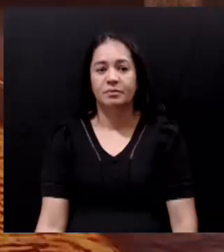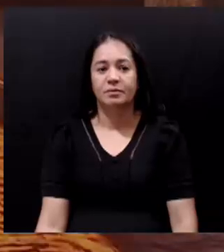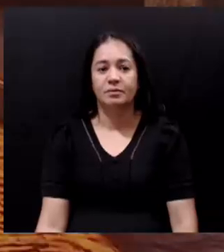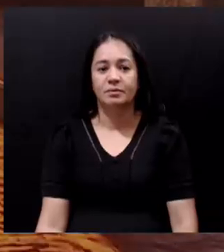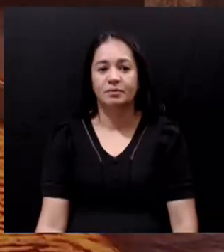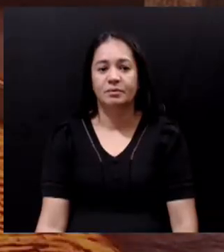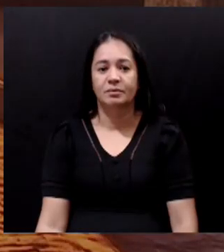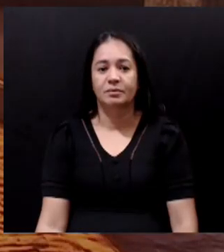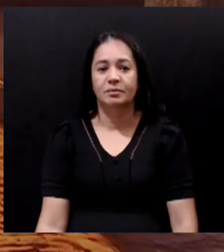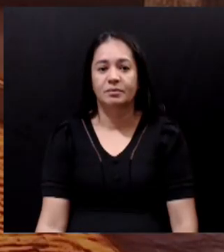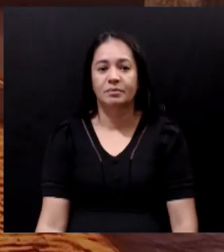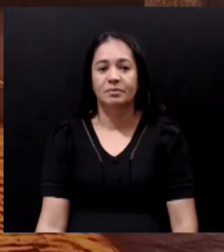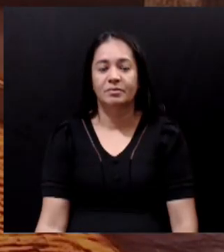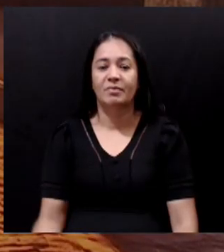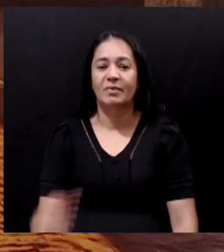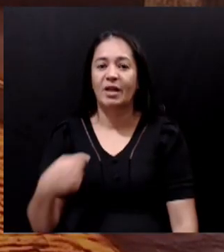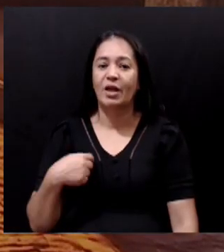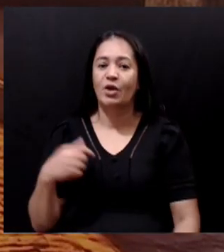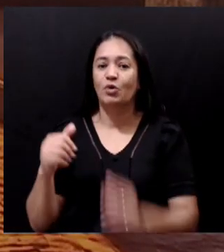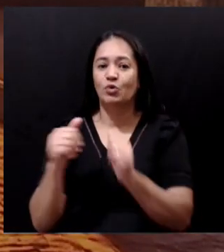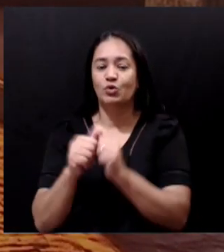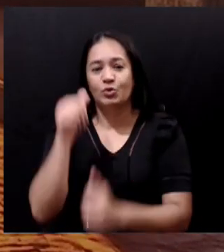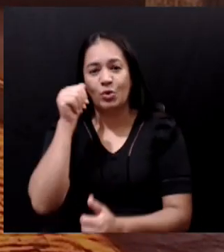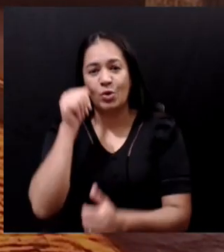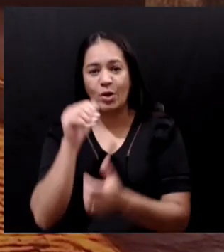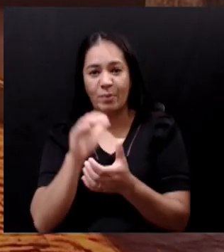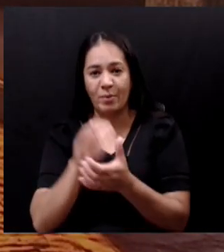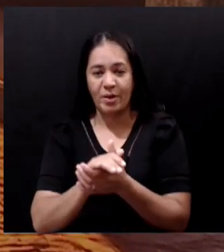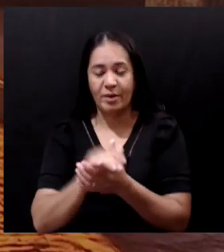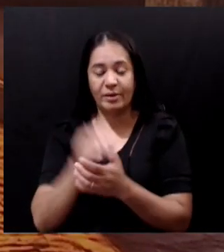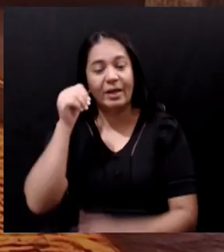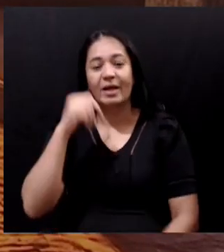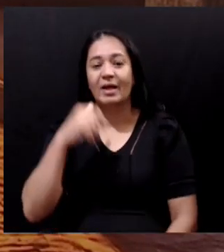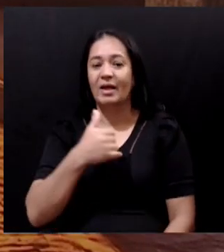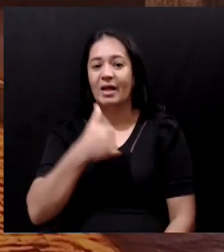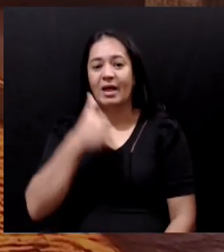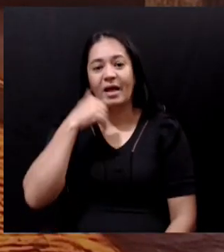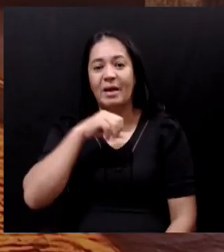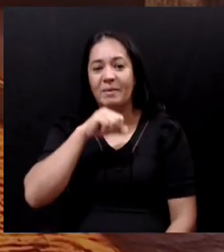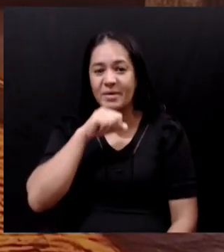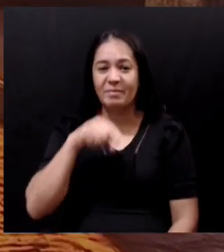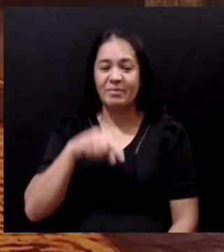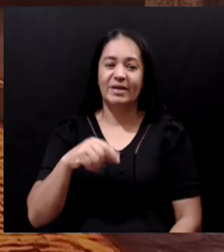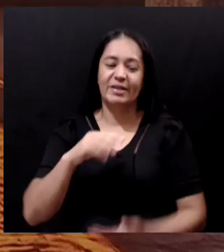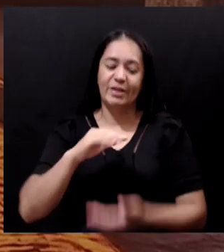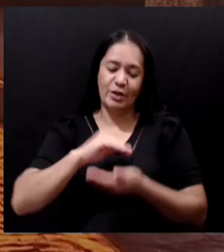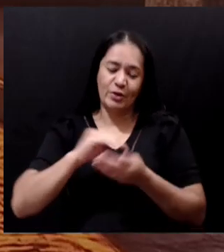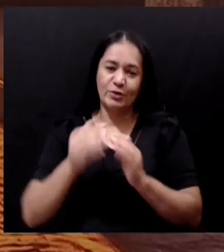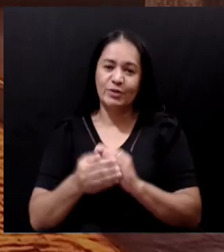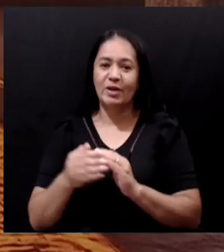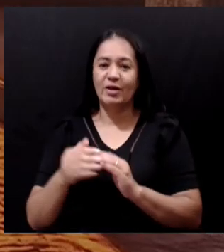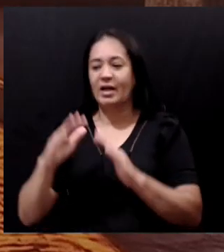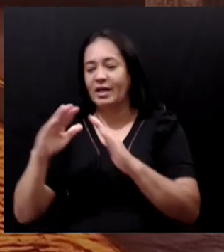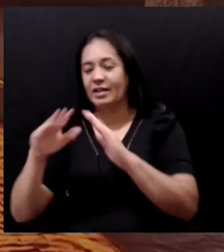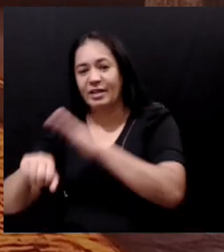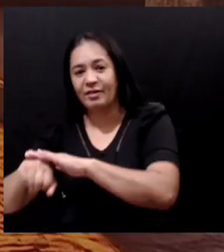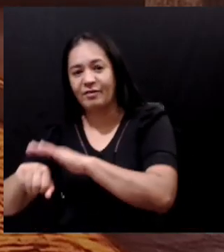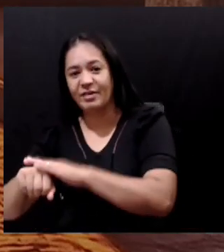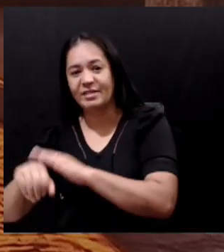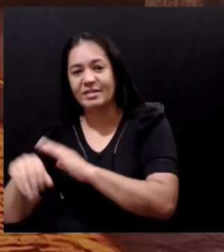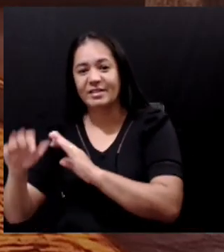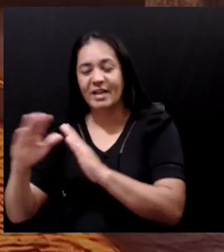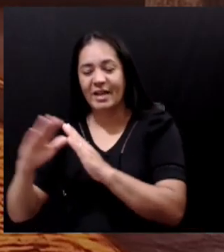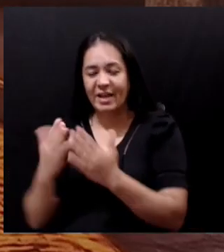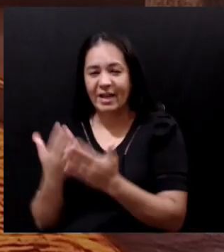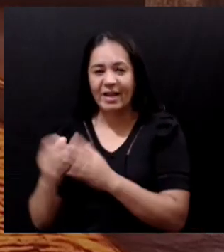Eu vinha com a minha mãe aqui para entregar um salgado, outro que ela fazia em casa. E eu gostava, desde pequenininho, gostava